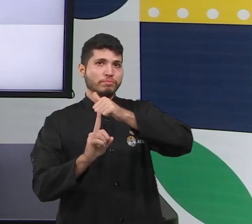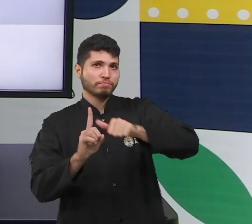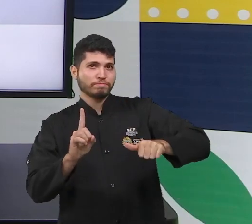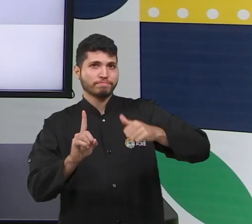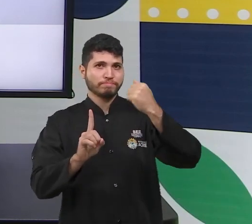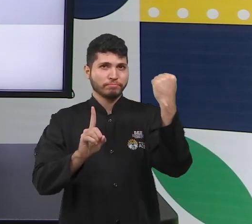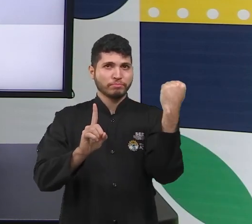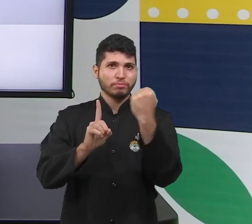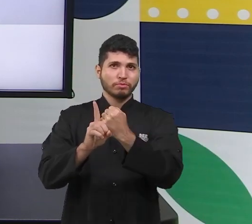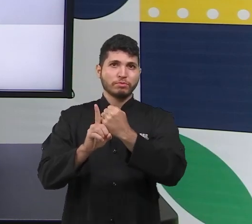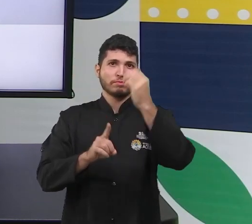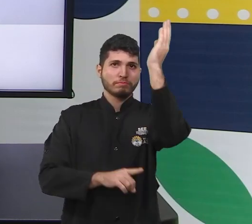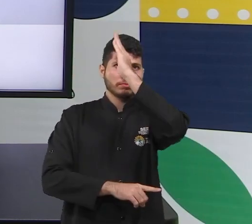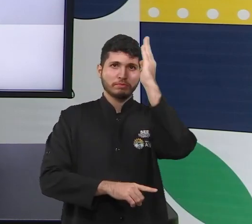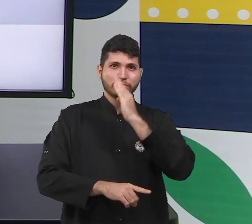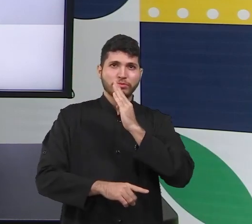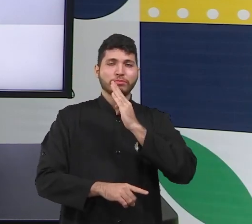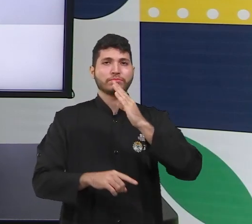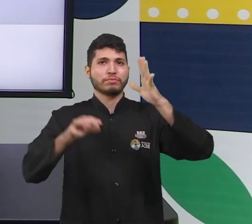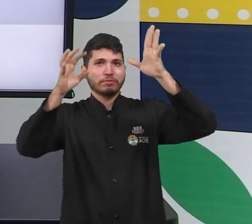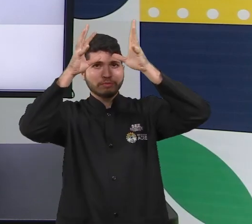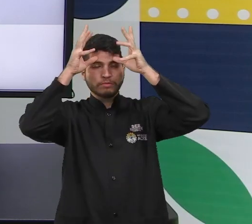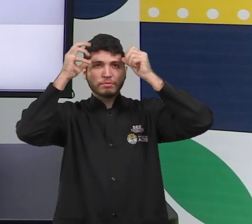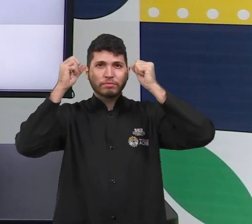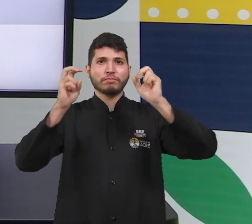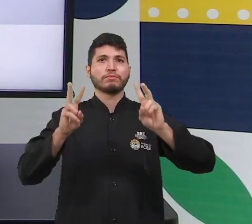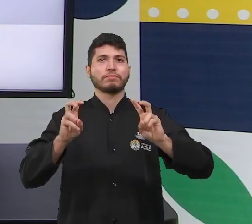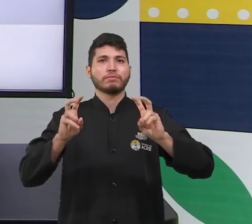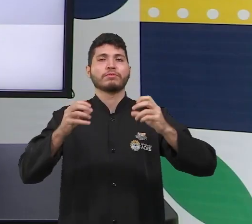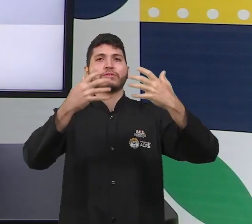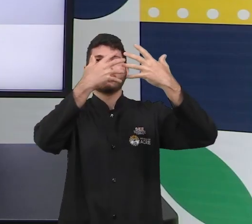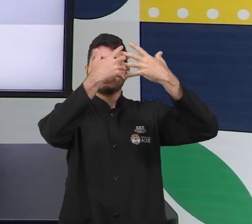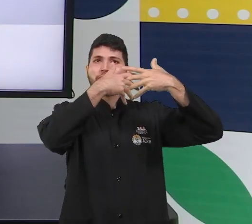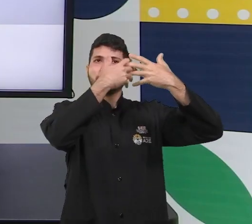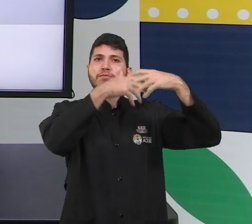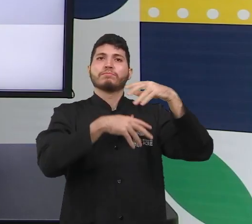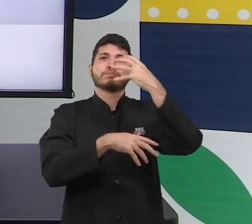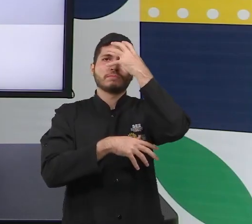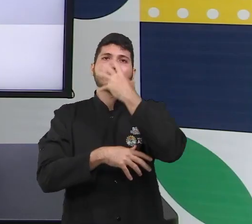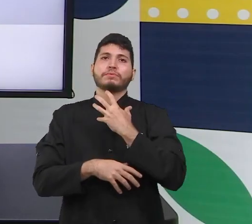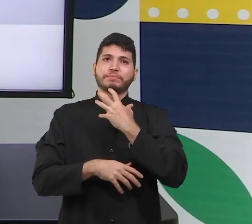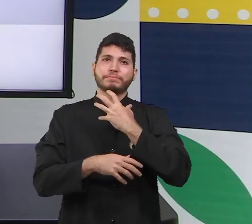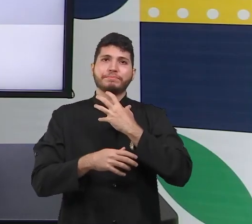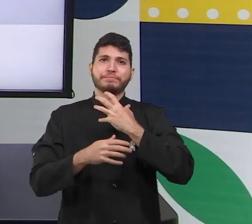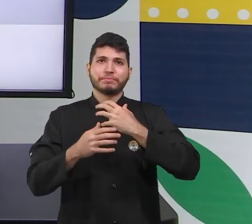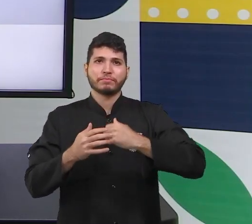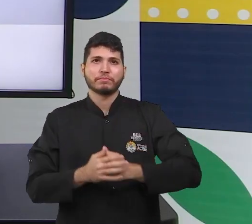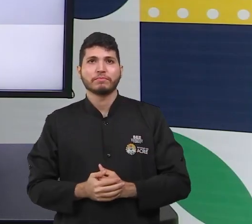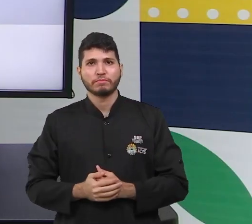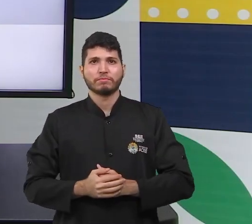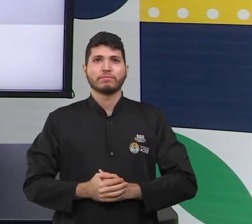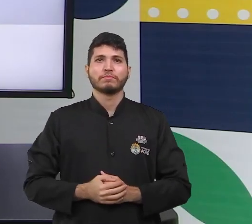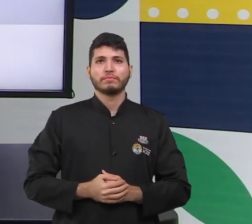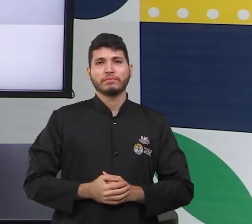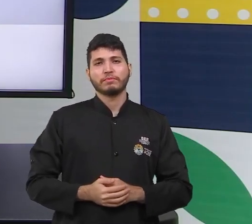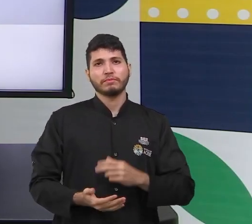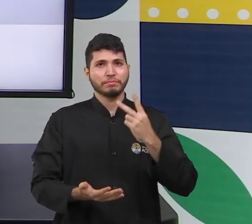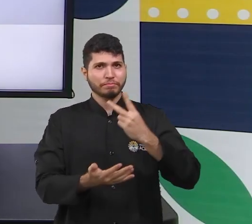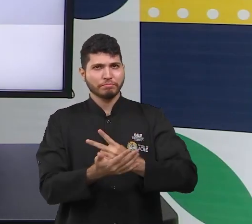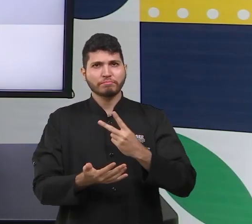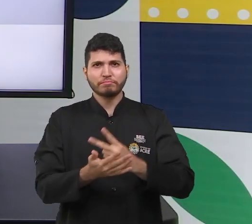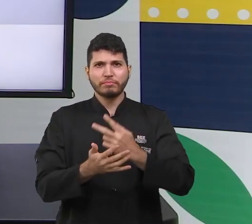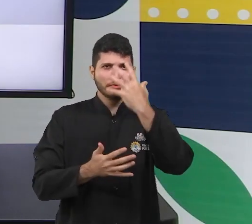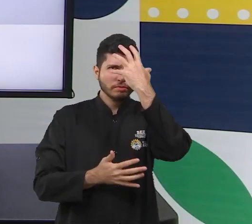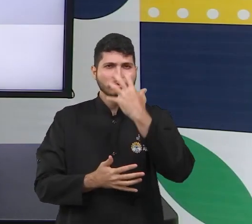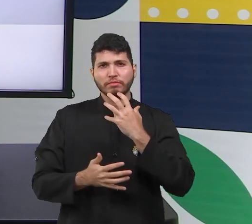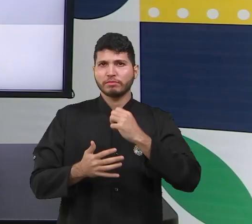no Acre. Um tema muito complexo, sério, que deve ser tratado, encarado com seriedade por todas